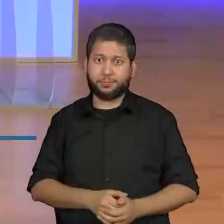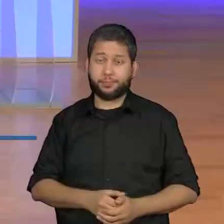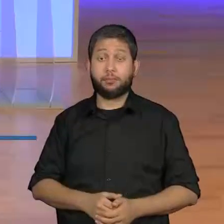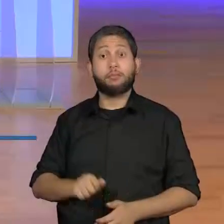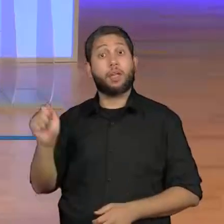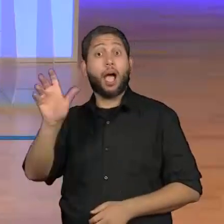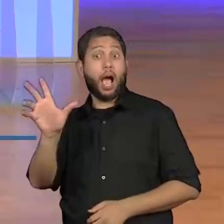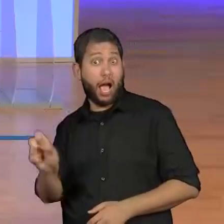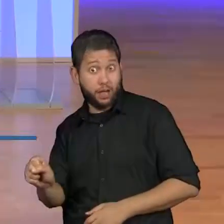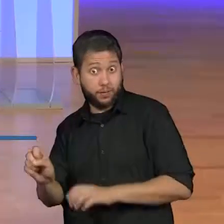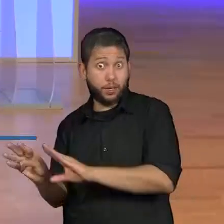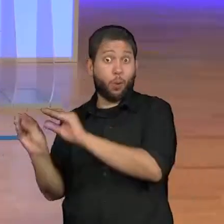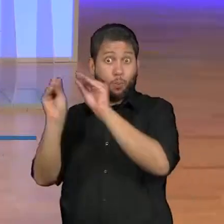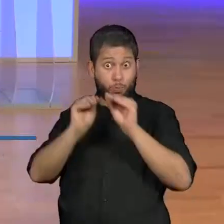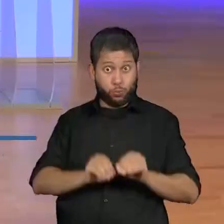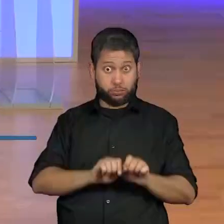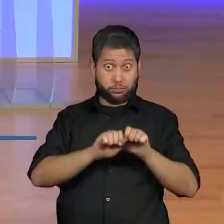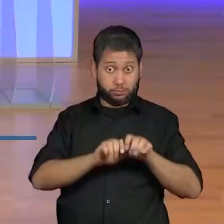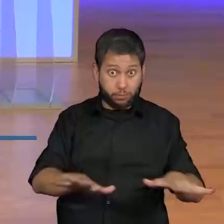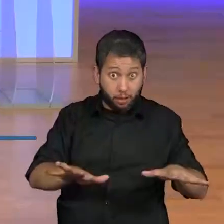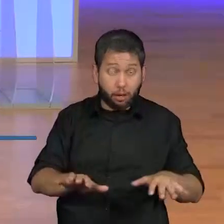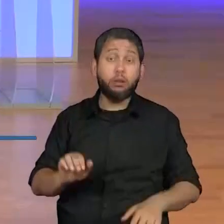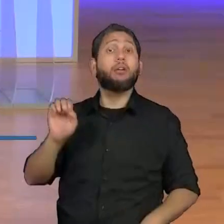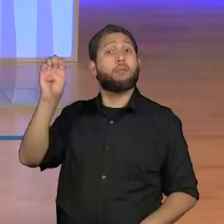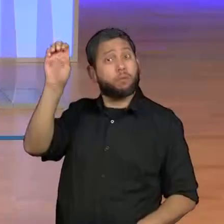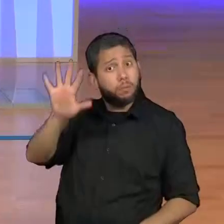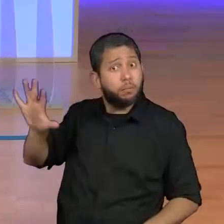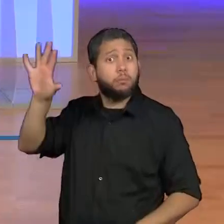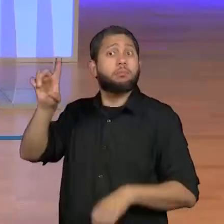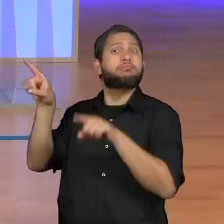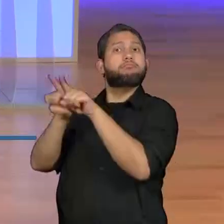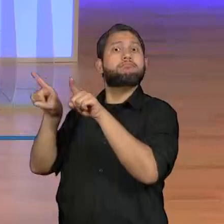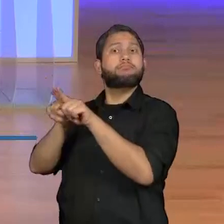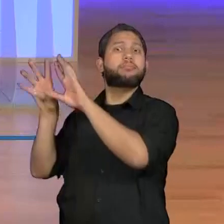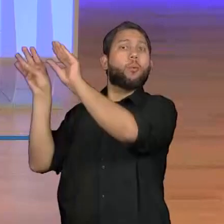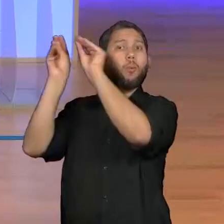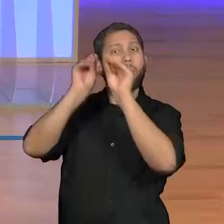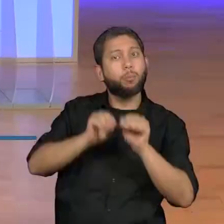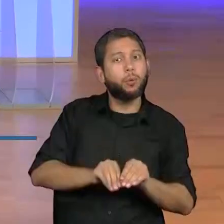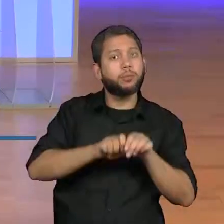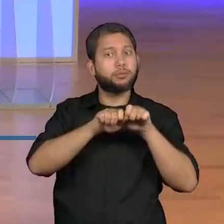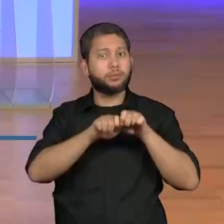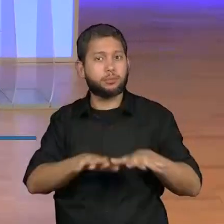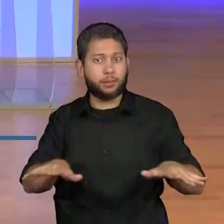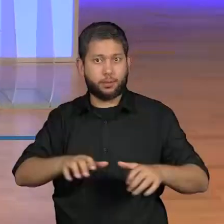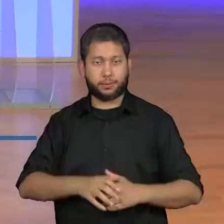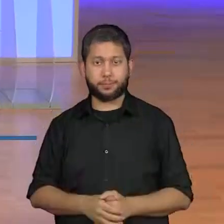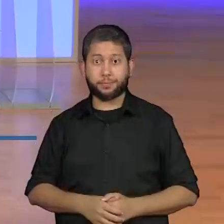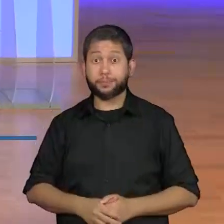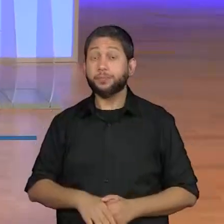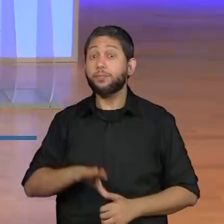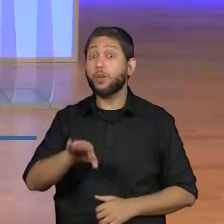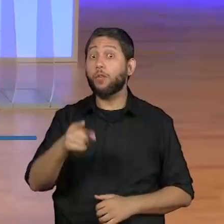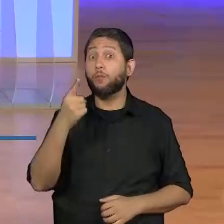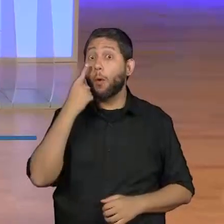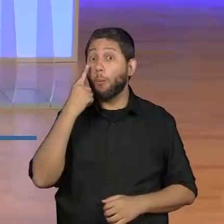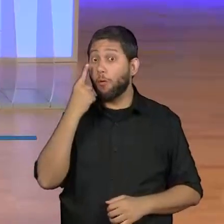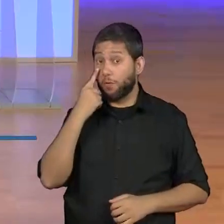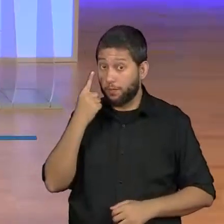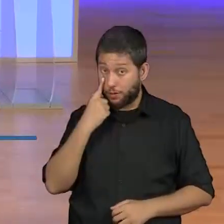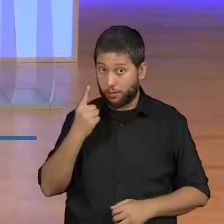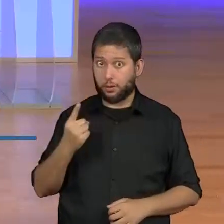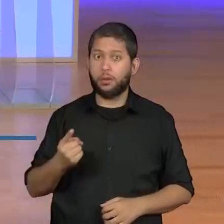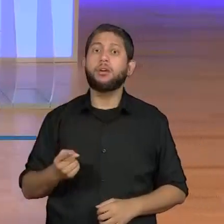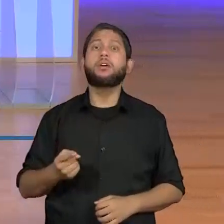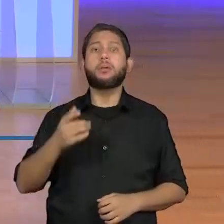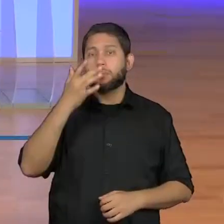europeus também e vários outros imigrantes. E aí, falando dos migrantes, né? A professora Genô já